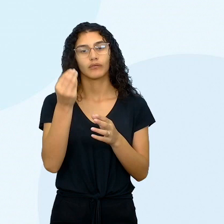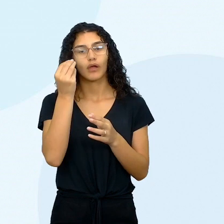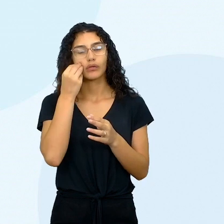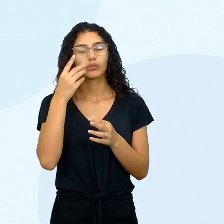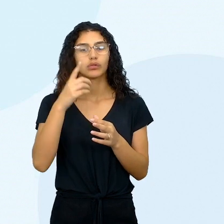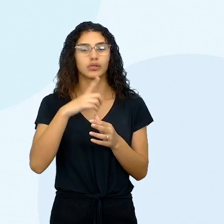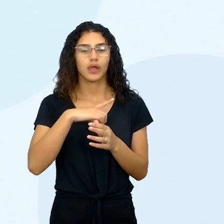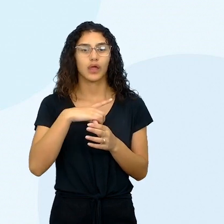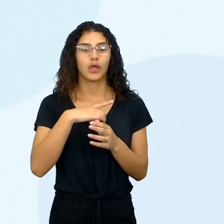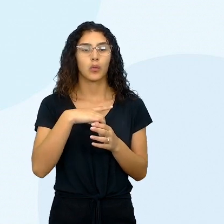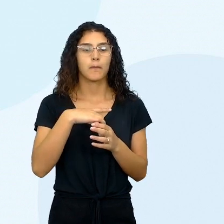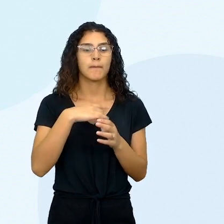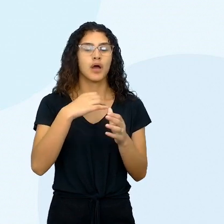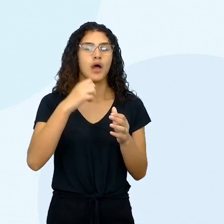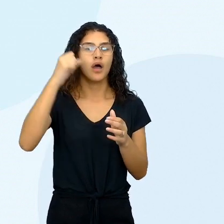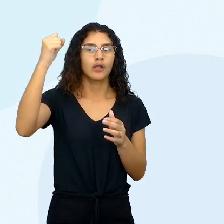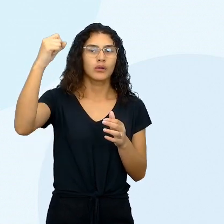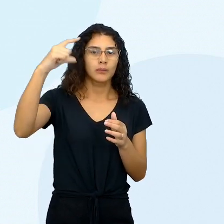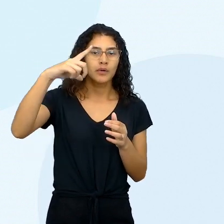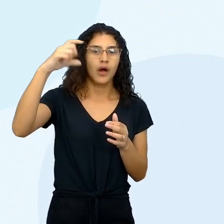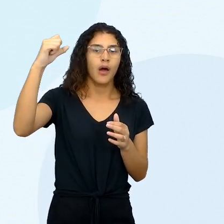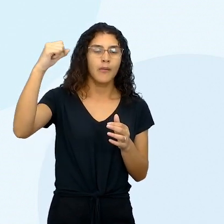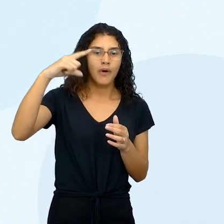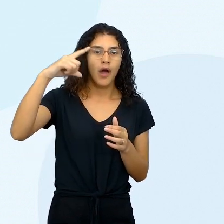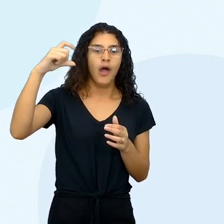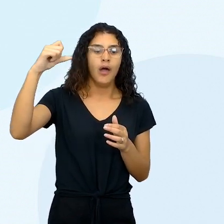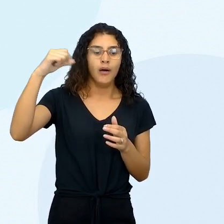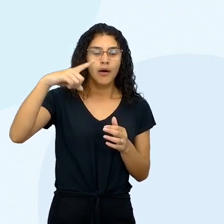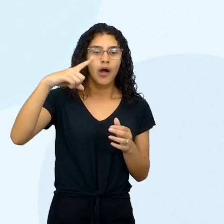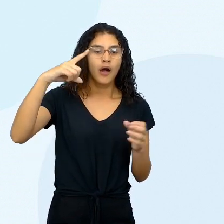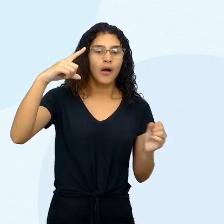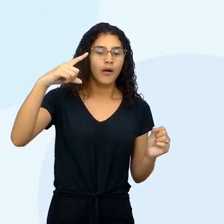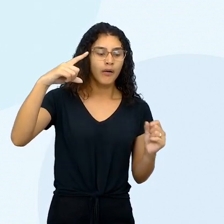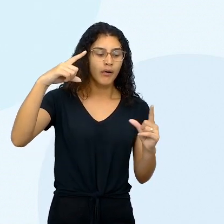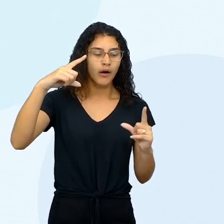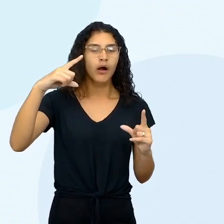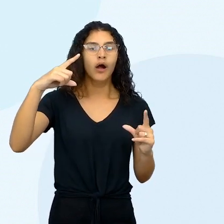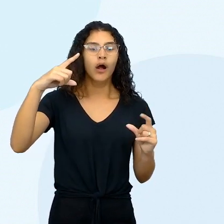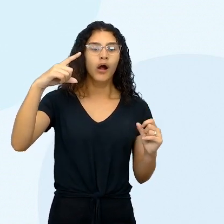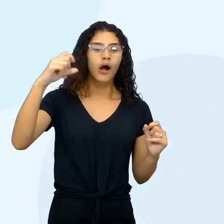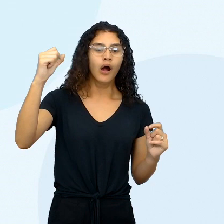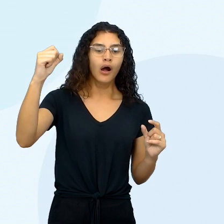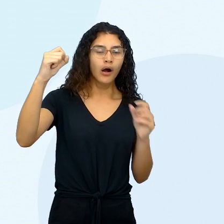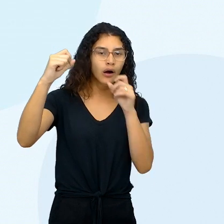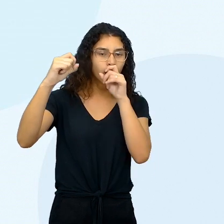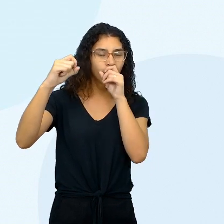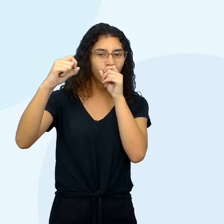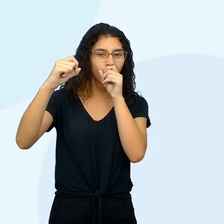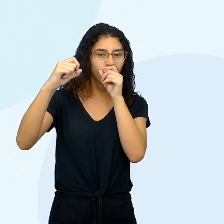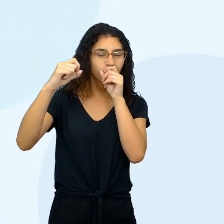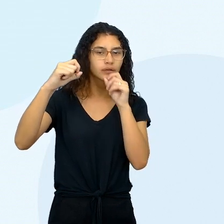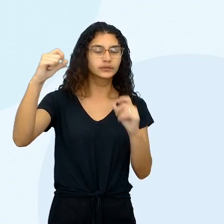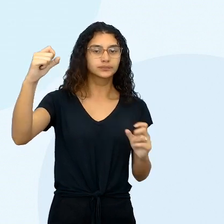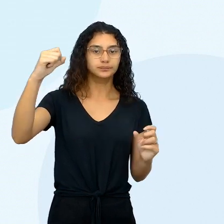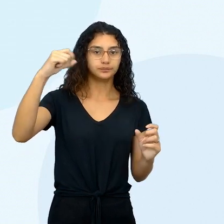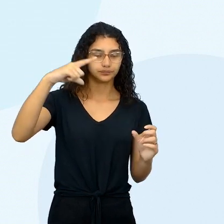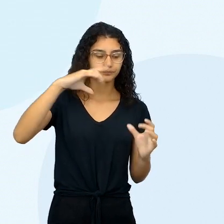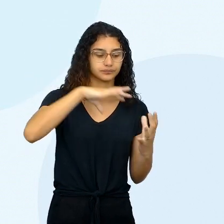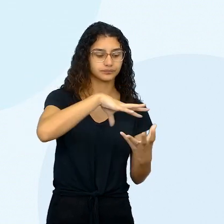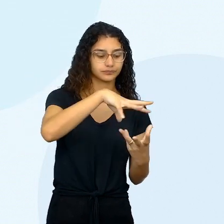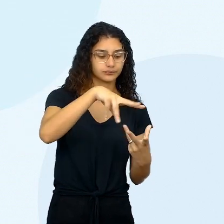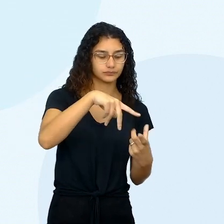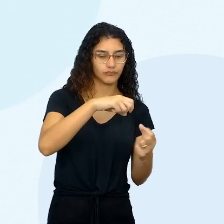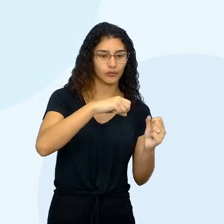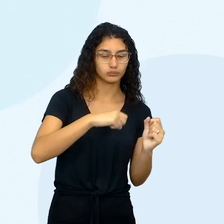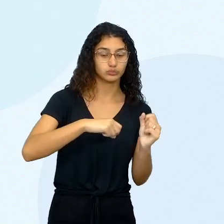com que parte dos raios solares se reflitam e voltem, né? A radiação solar volte para o